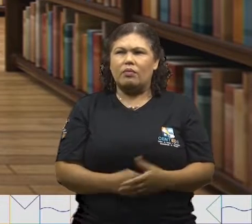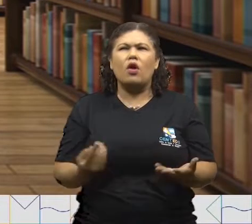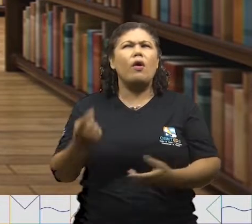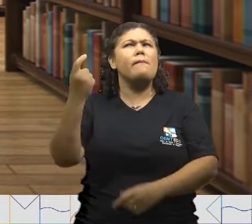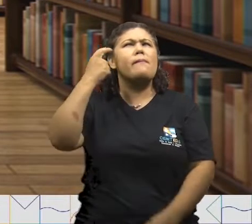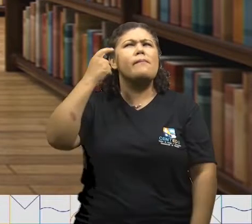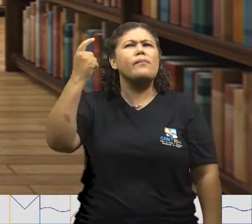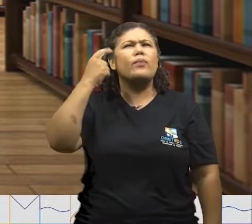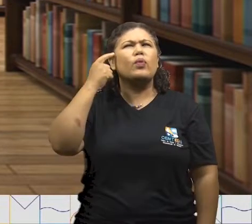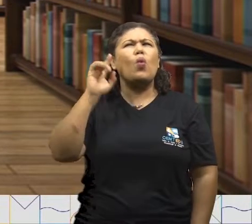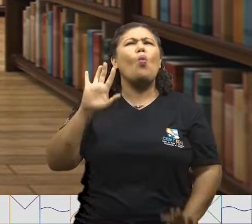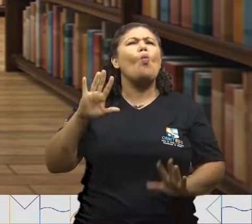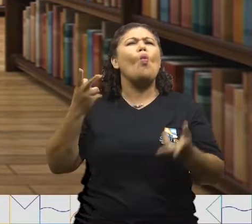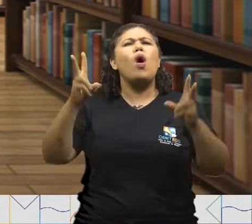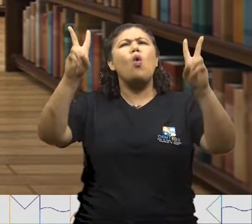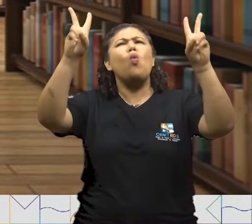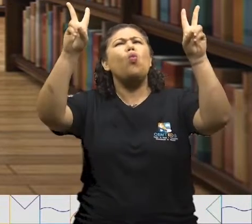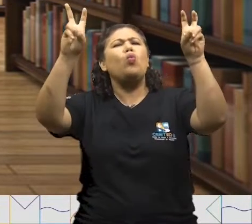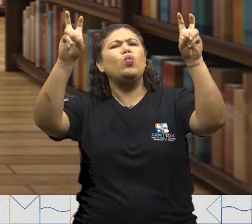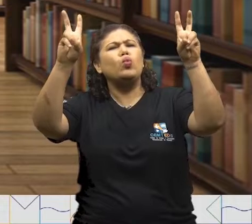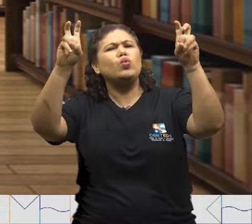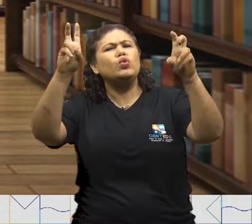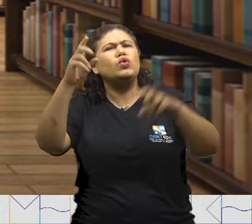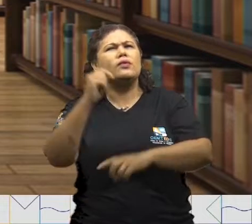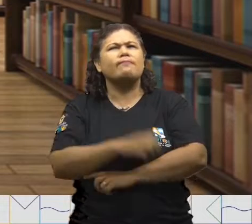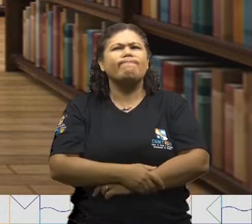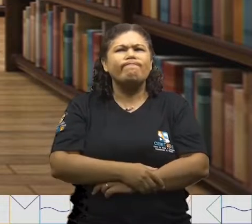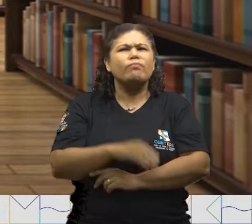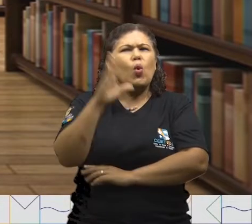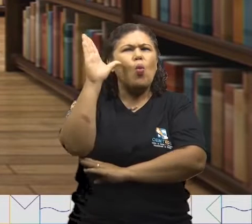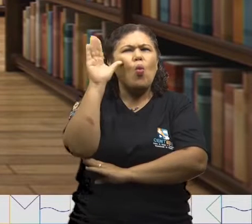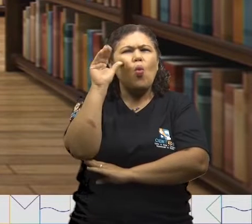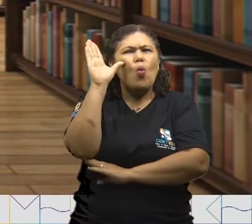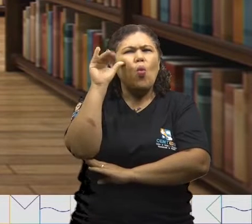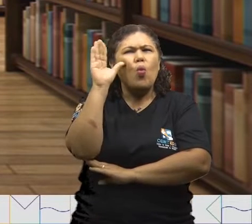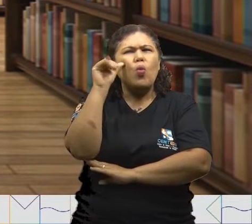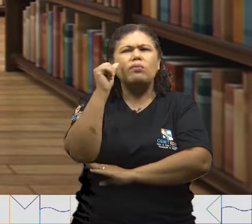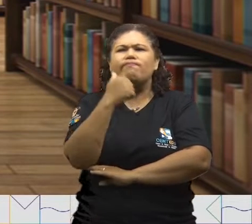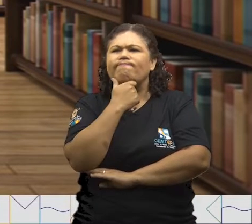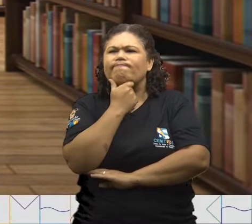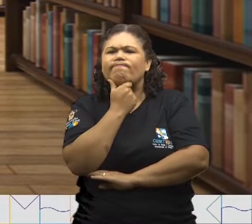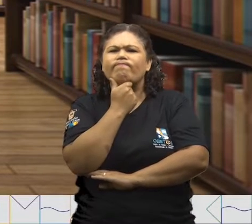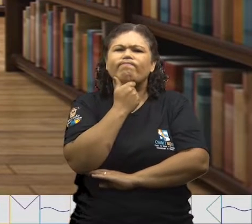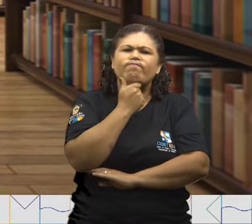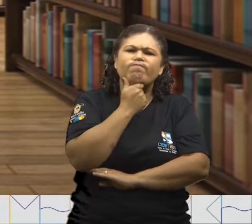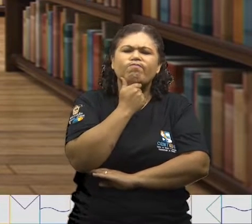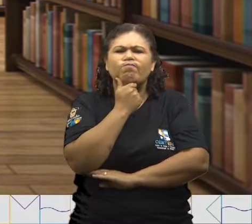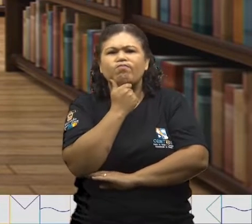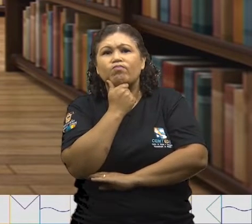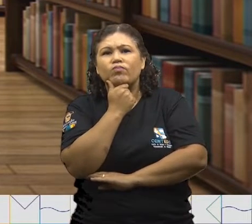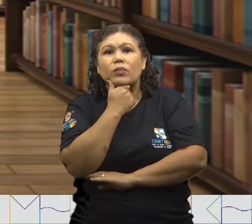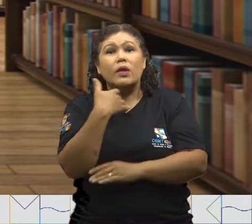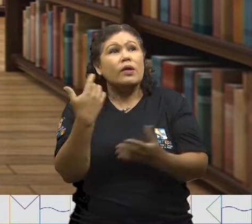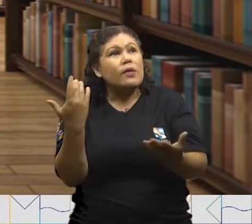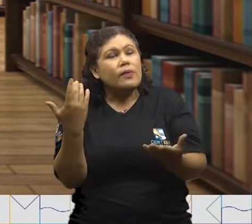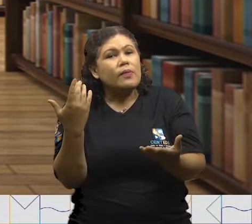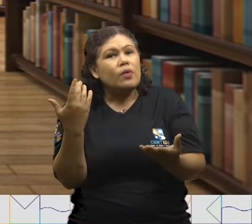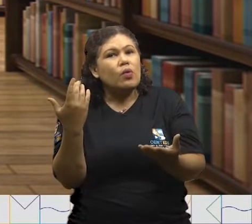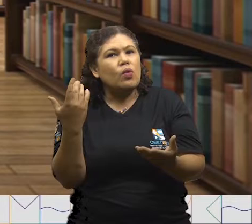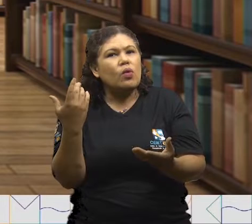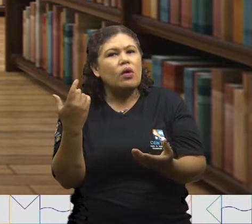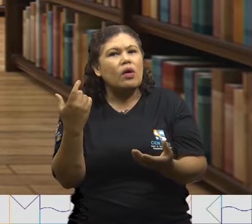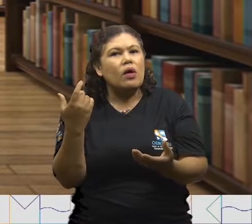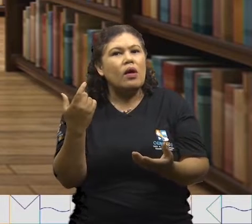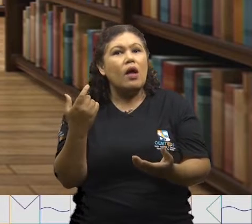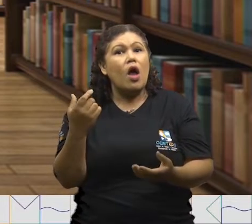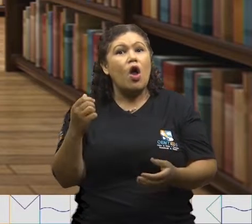vamos pensar em um título para as curiosidades. Que tal